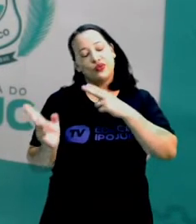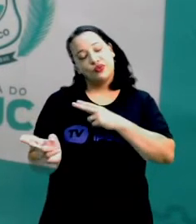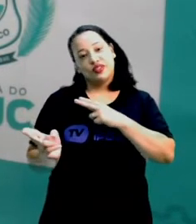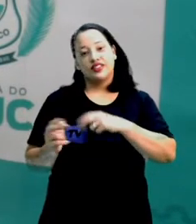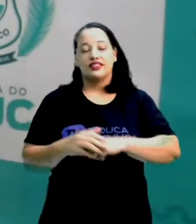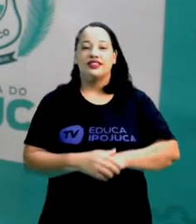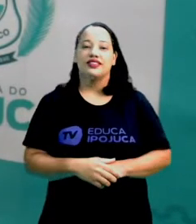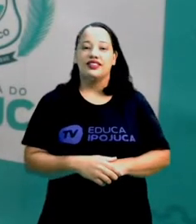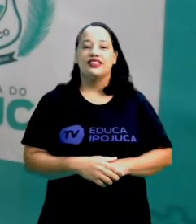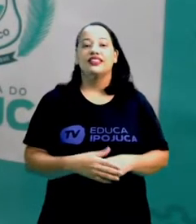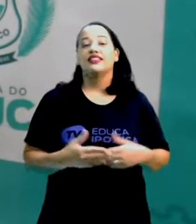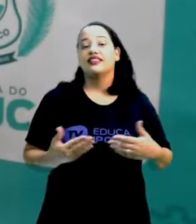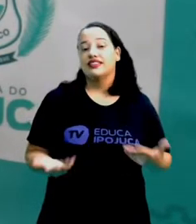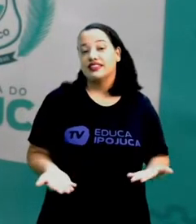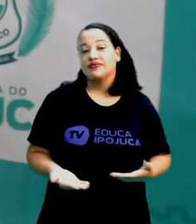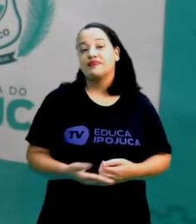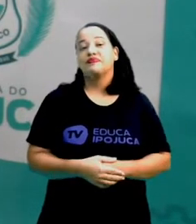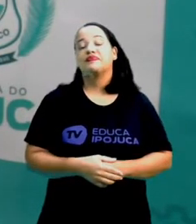isso, crianças?